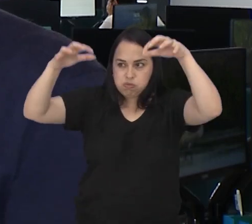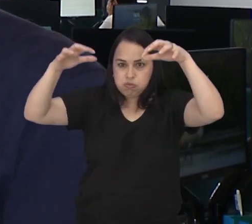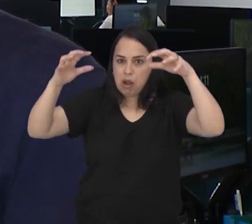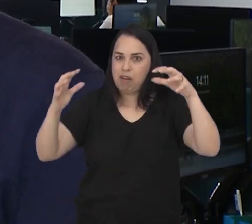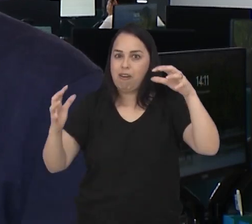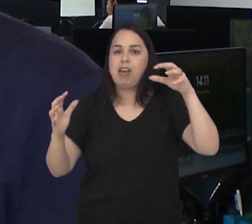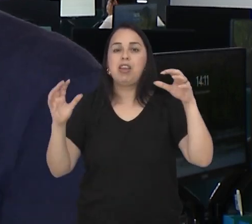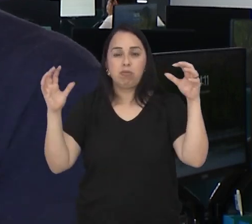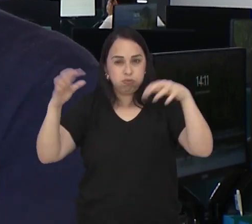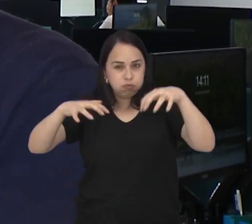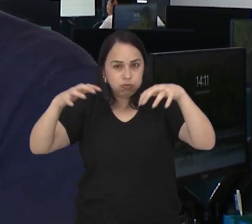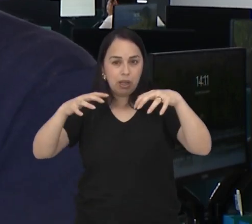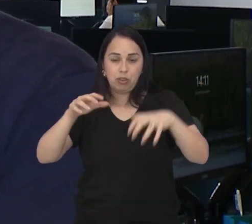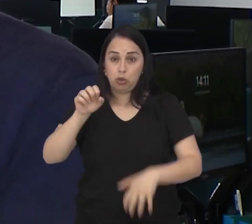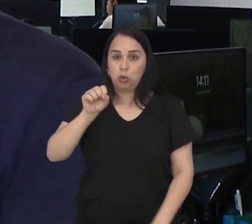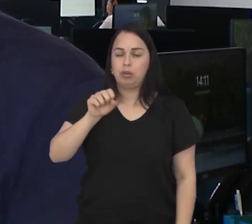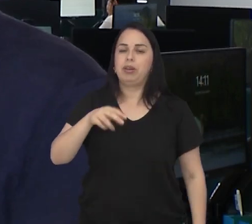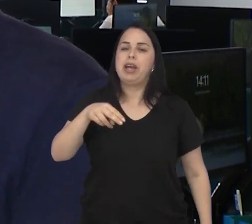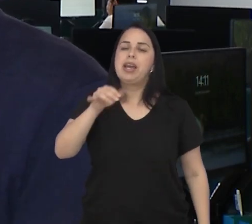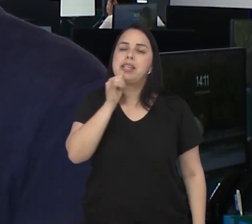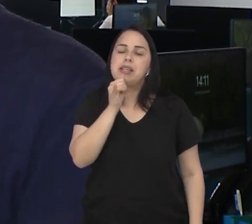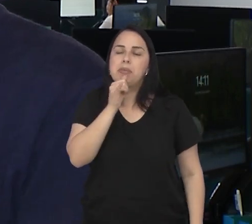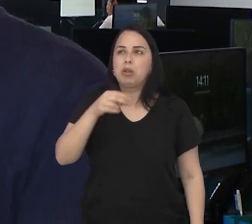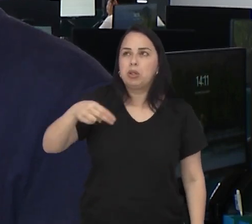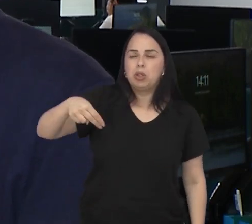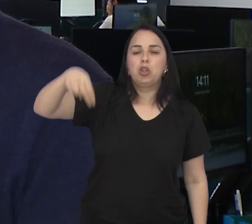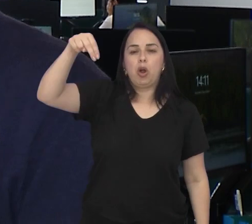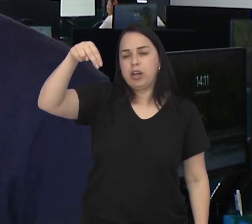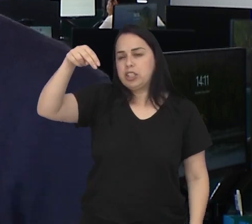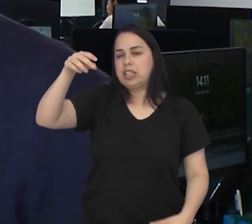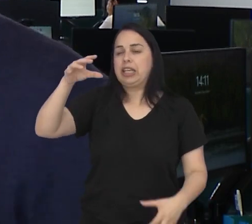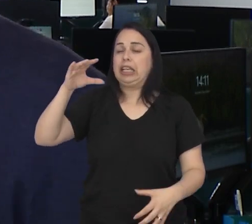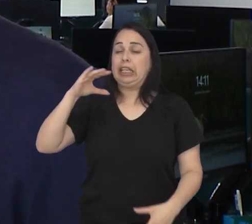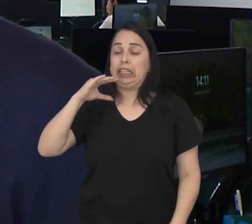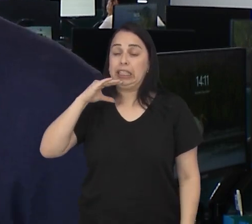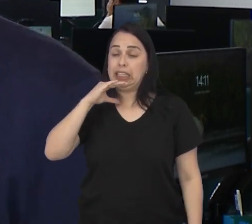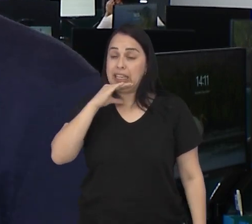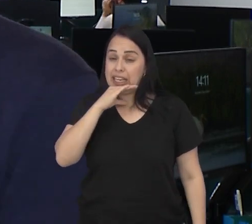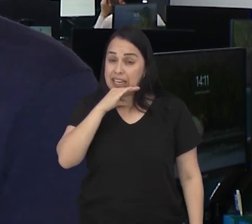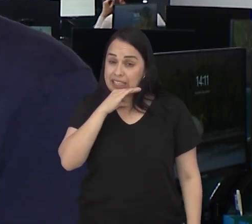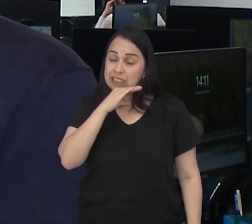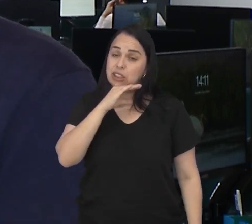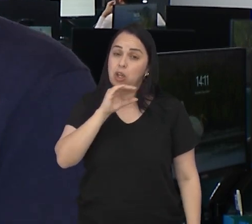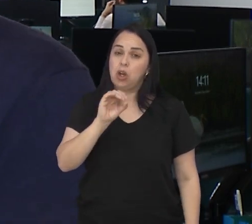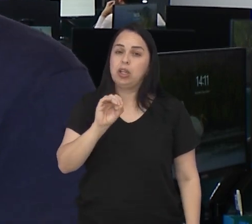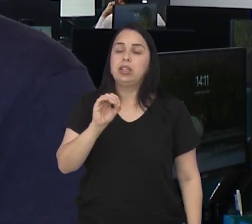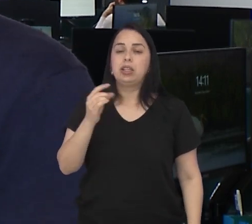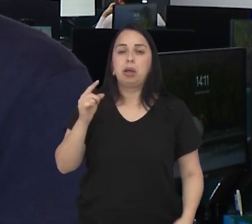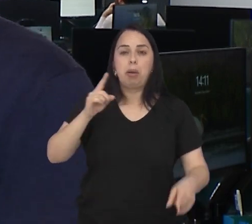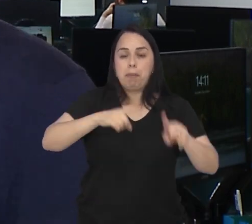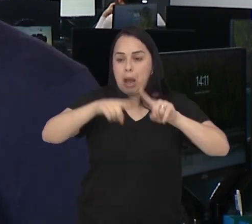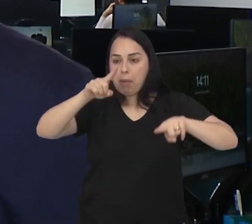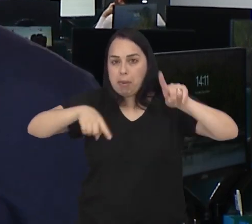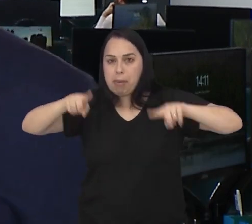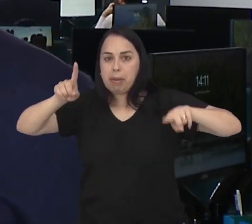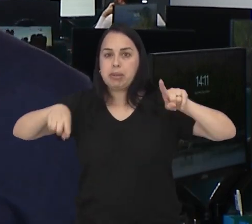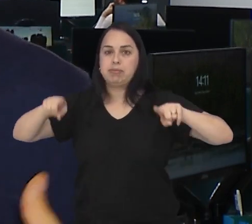vai estar com influência dessa área mais seca do norte e quente, então vamos ter sequência de dias mais secos, muito